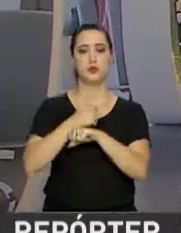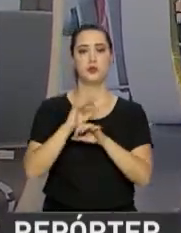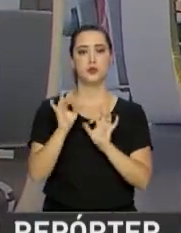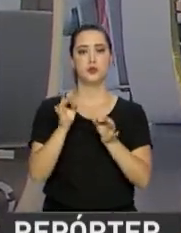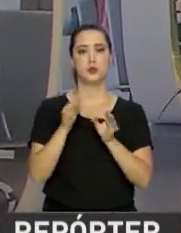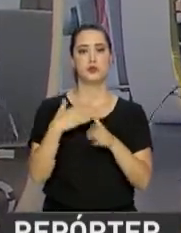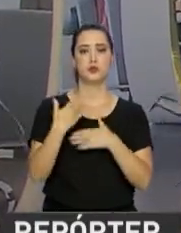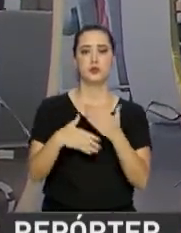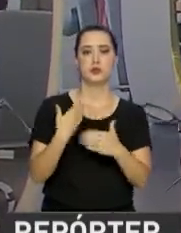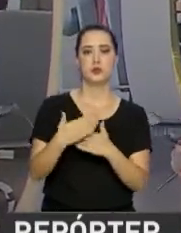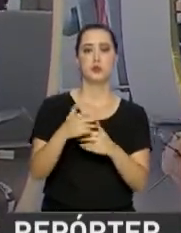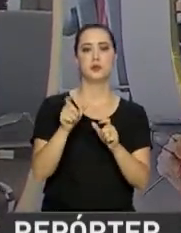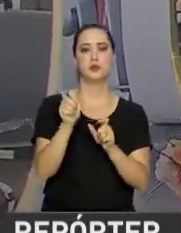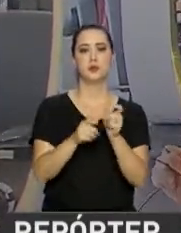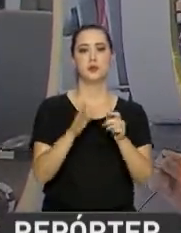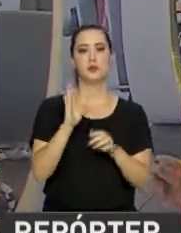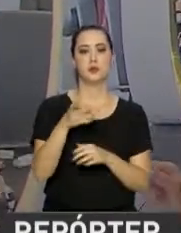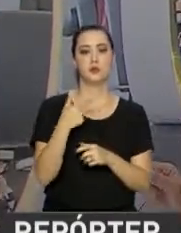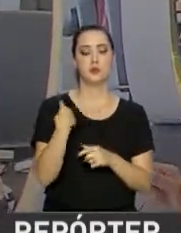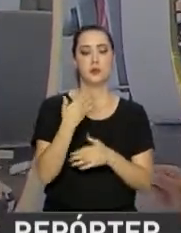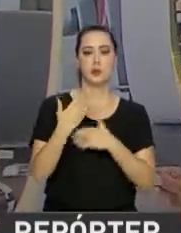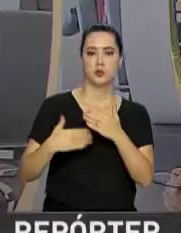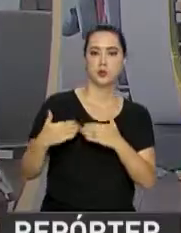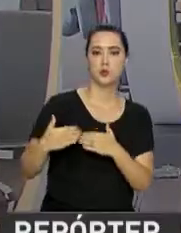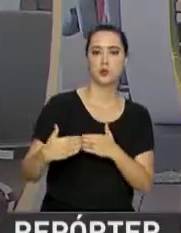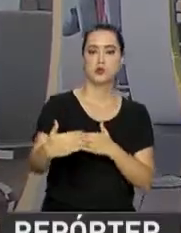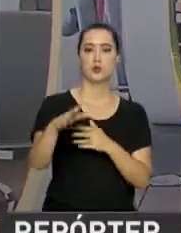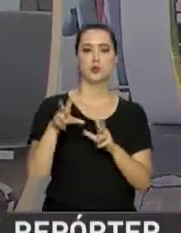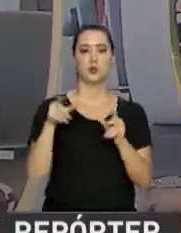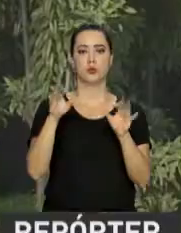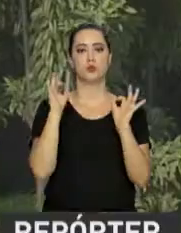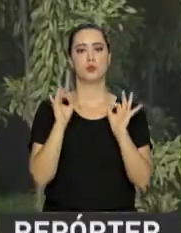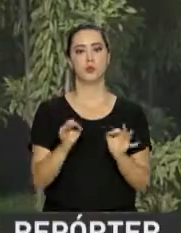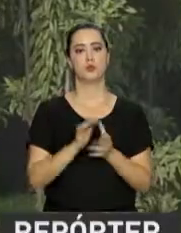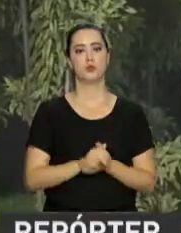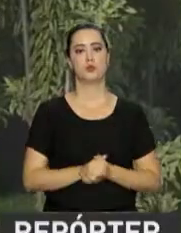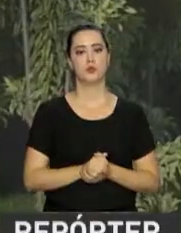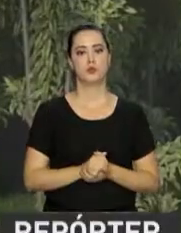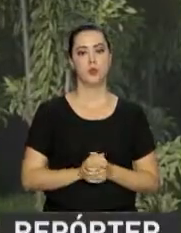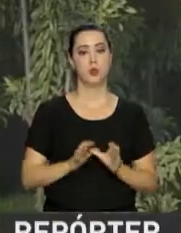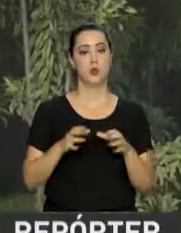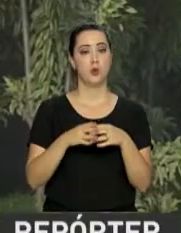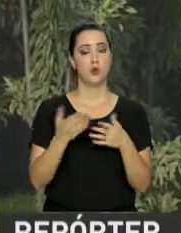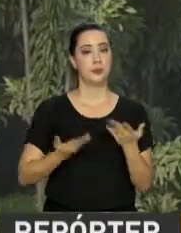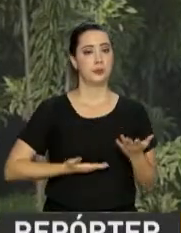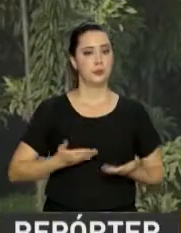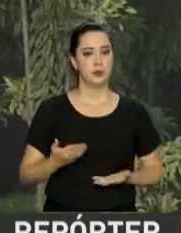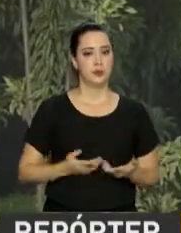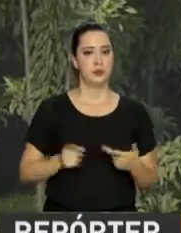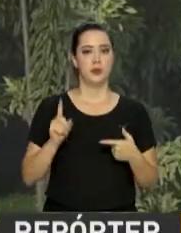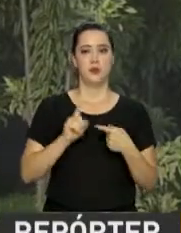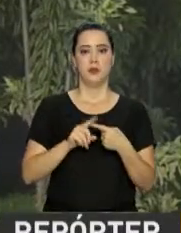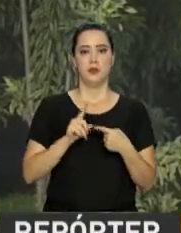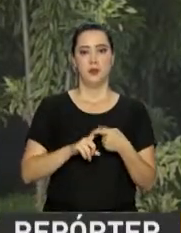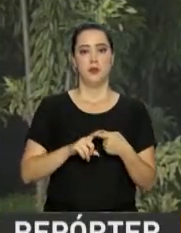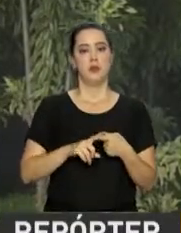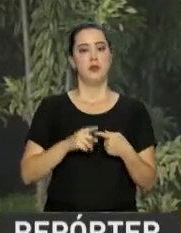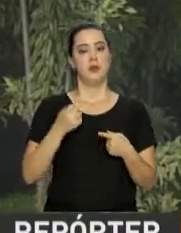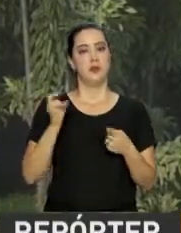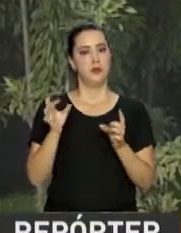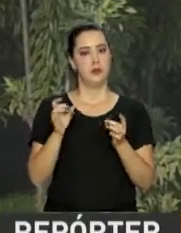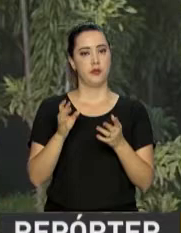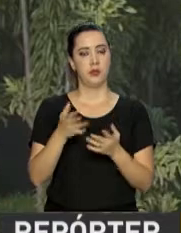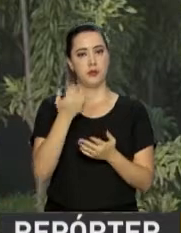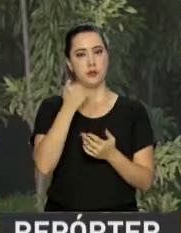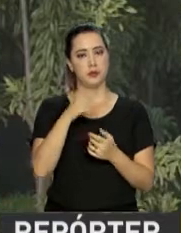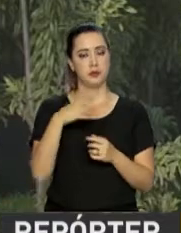que está o procedimento das clientes, para a gente manter tudo assim alinhado, né? O setor de serviços, que inclui comércio, alimentação e